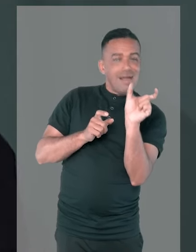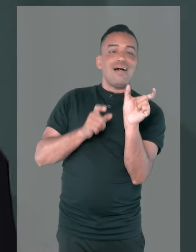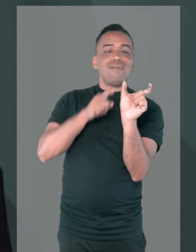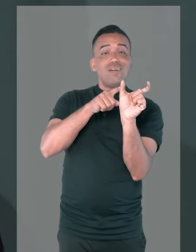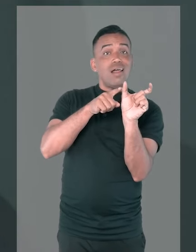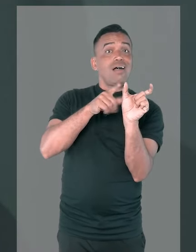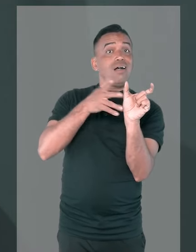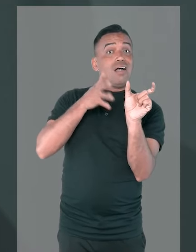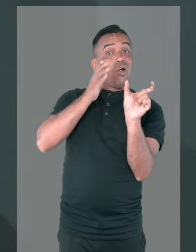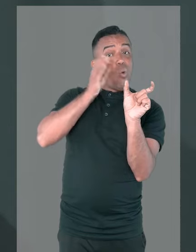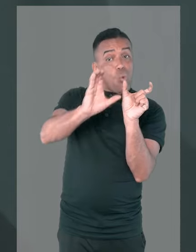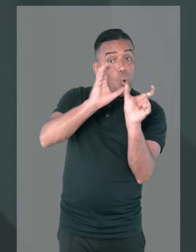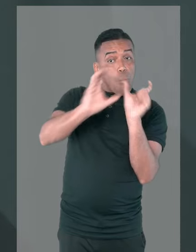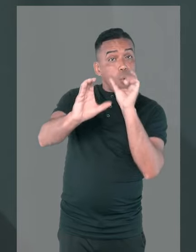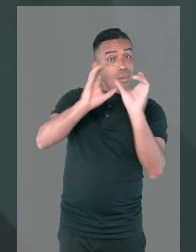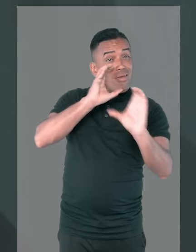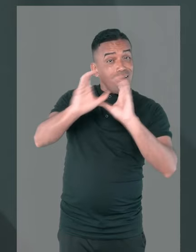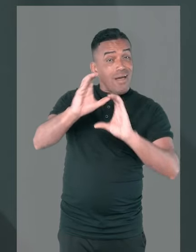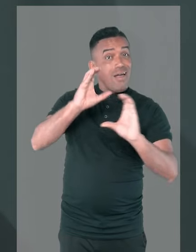digam novamente algo.